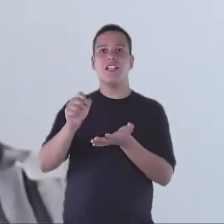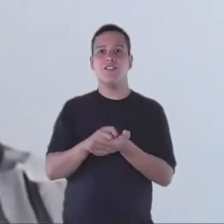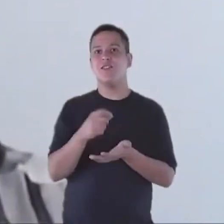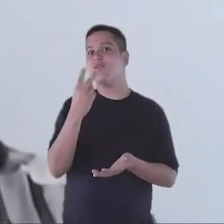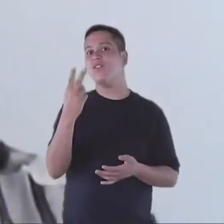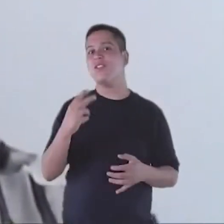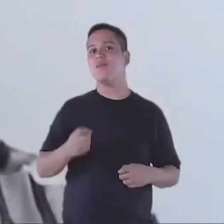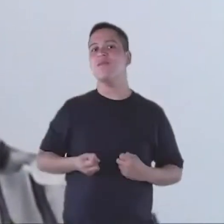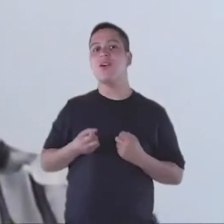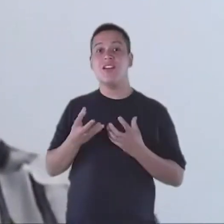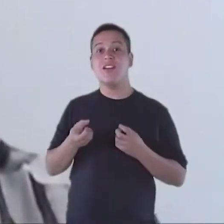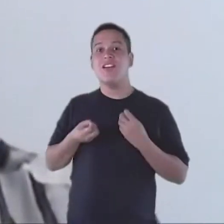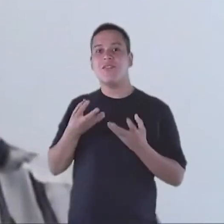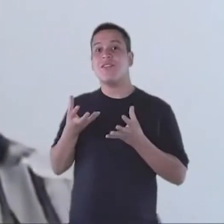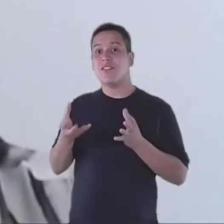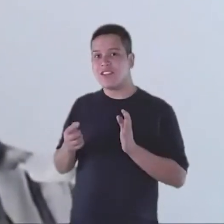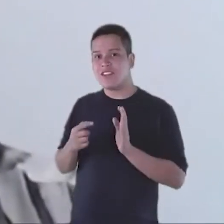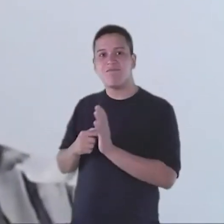mostrar.